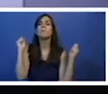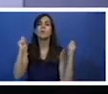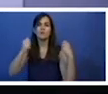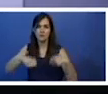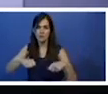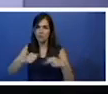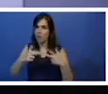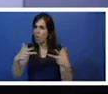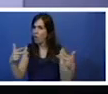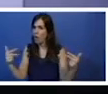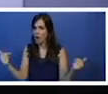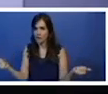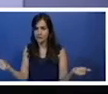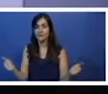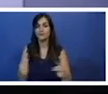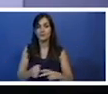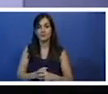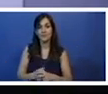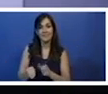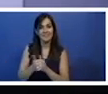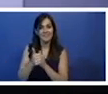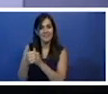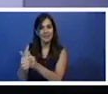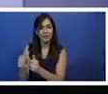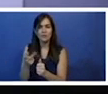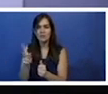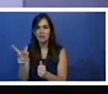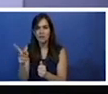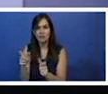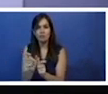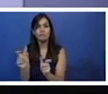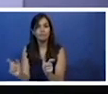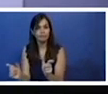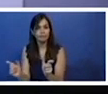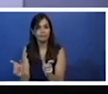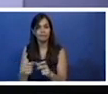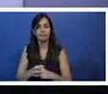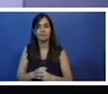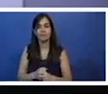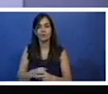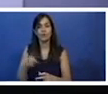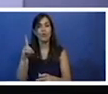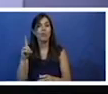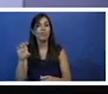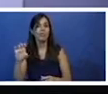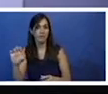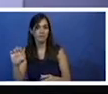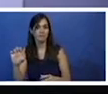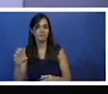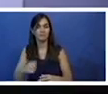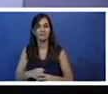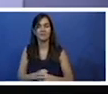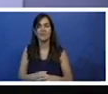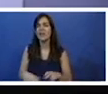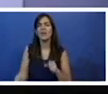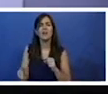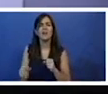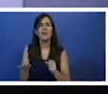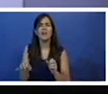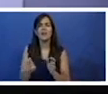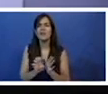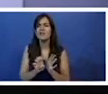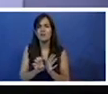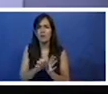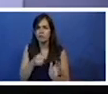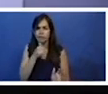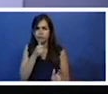possível, etc. Seguido de uma preposição, da preposição de. Exemplo,